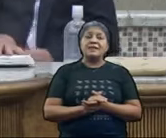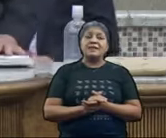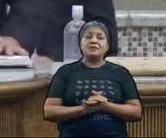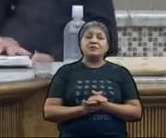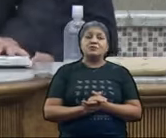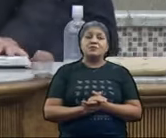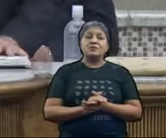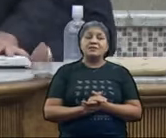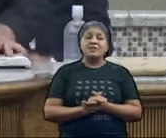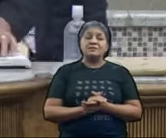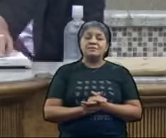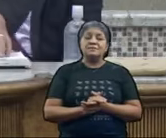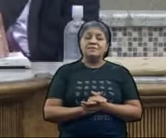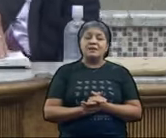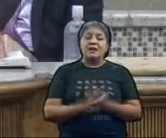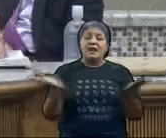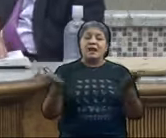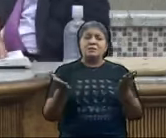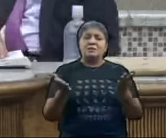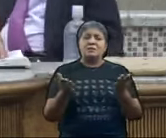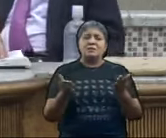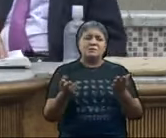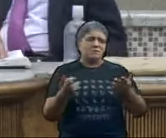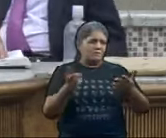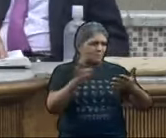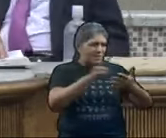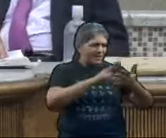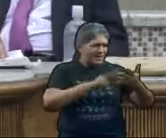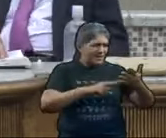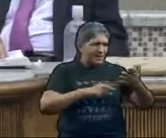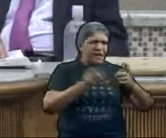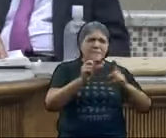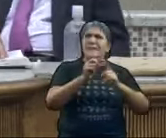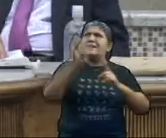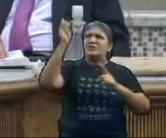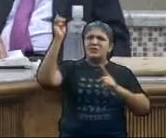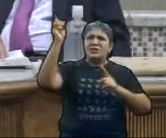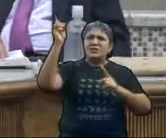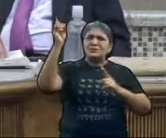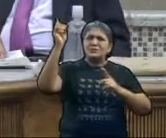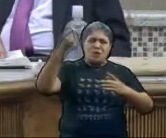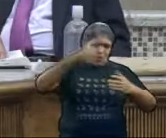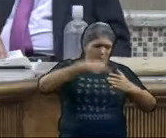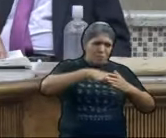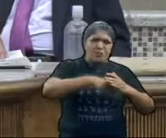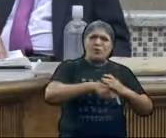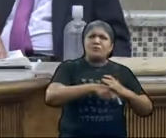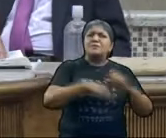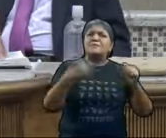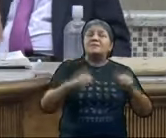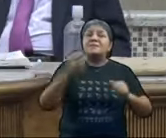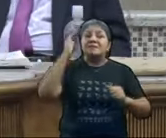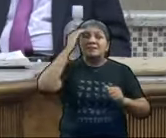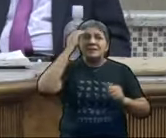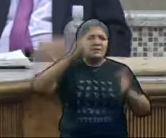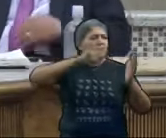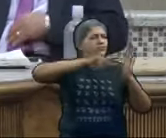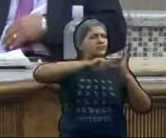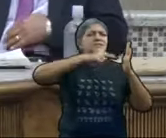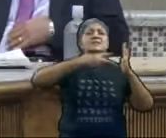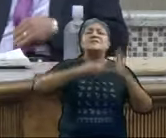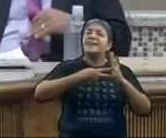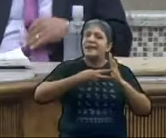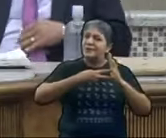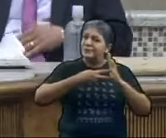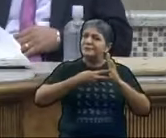Quando nós olhamos para o livro de Apocalipse, para esta revelação, nós encontramos neste